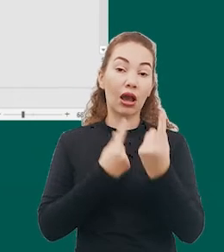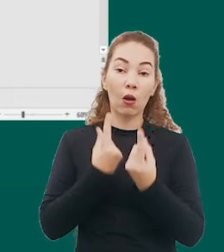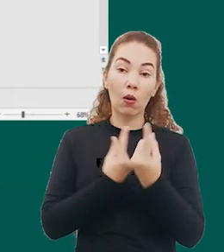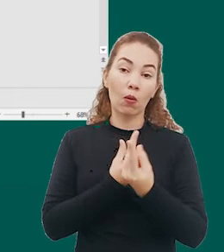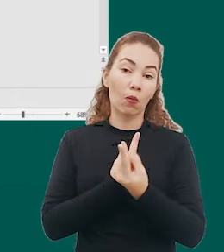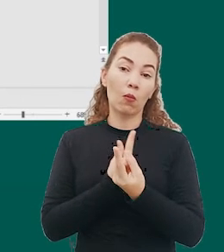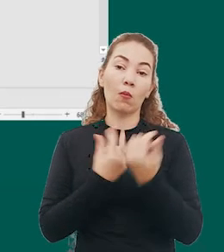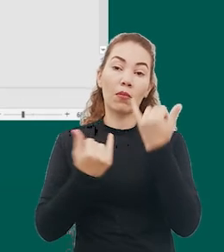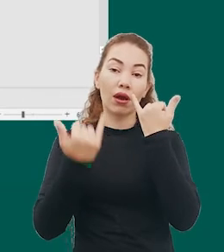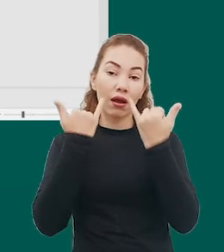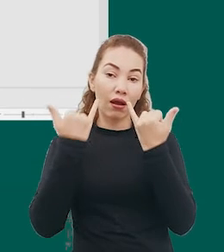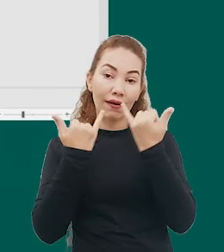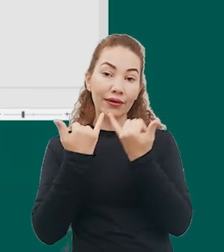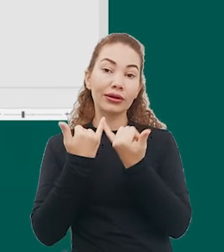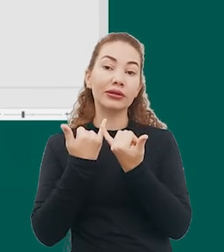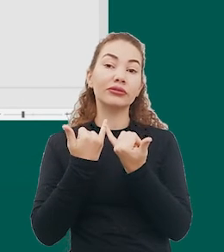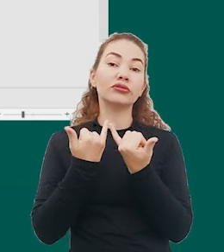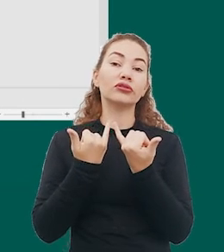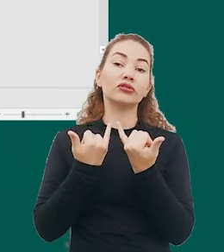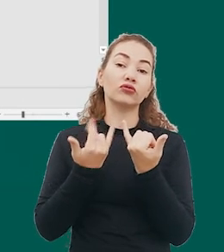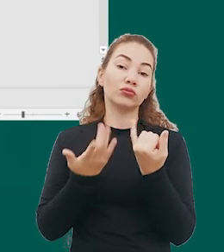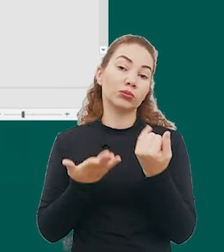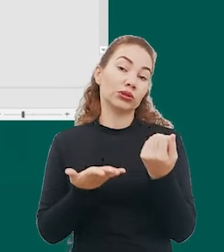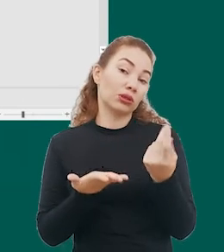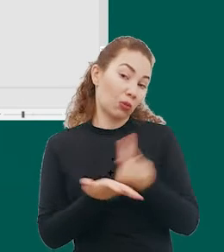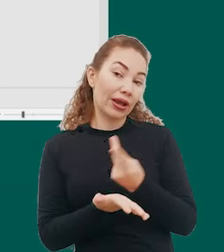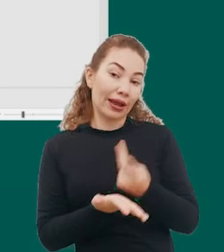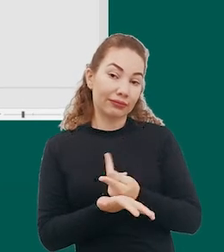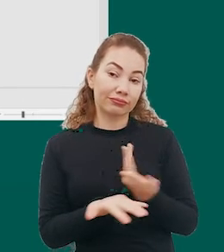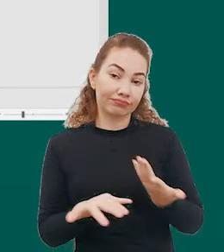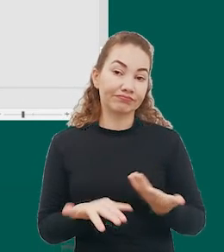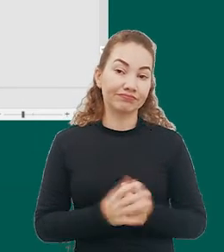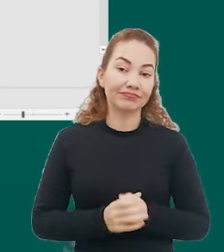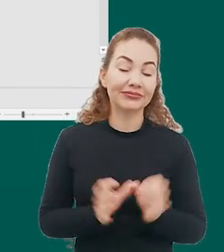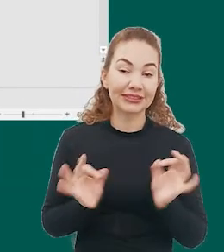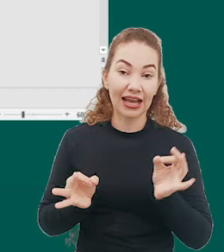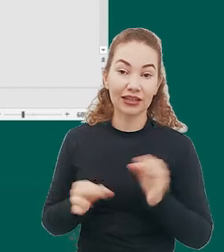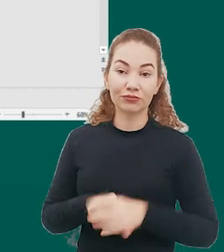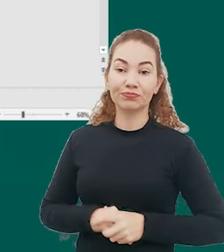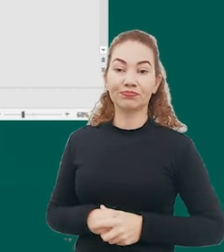alguma informação de forma errada, certo?